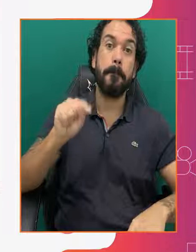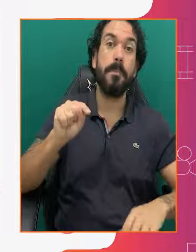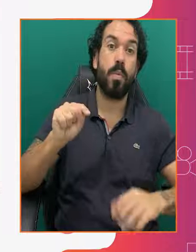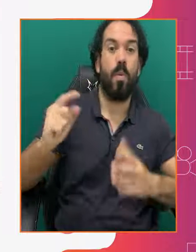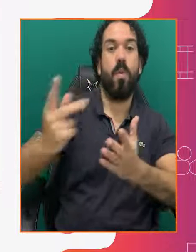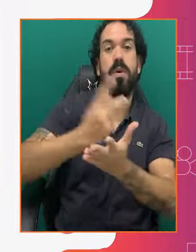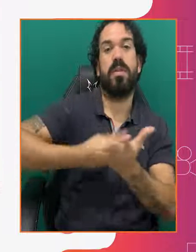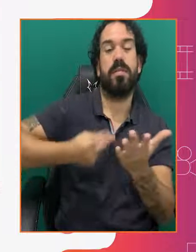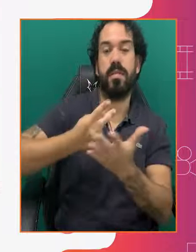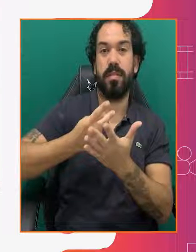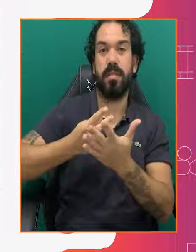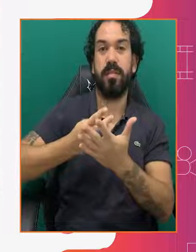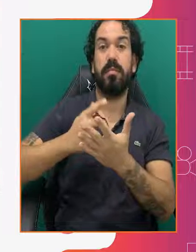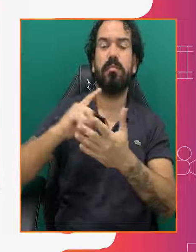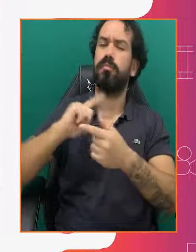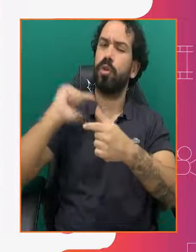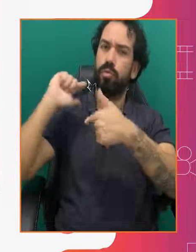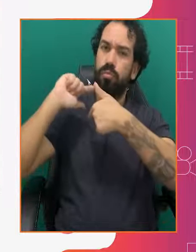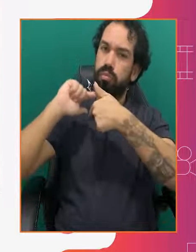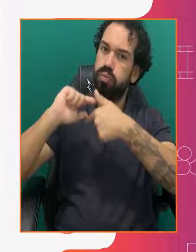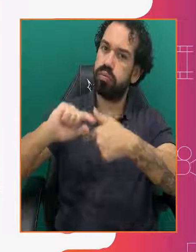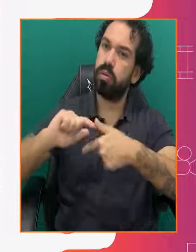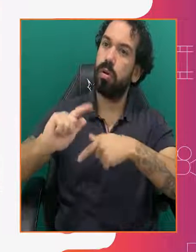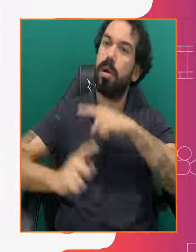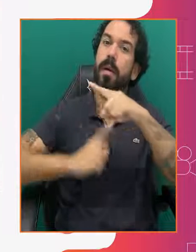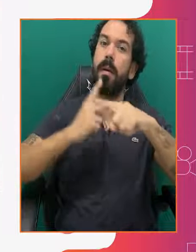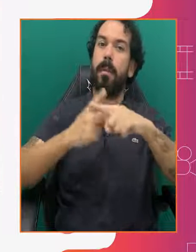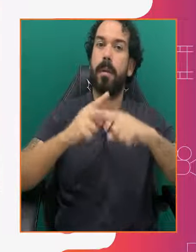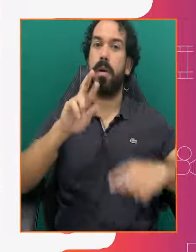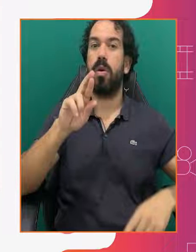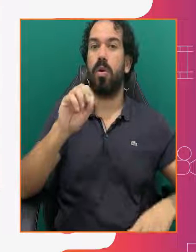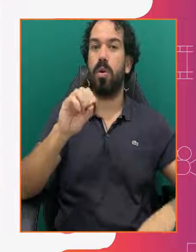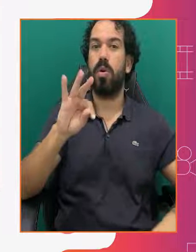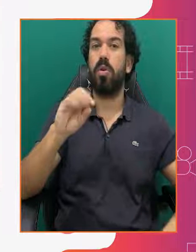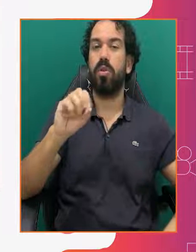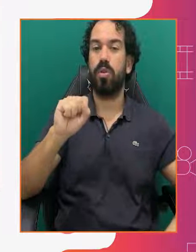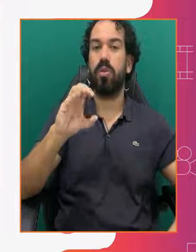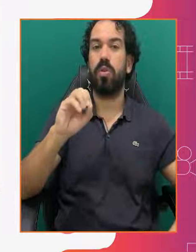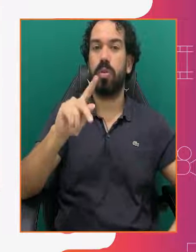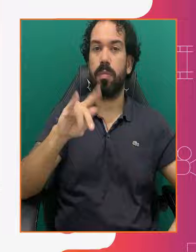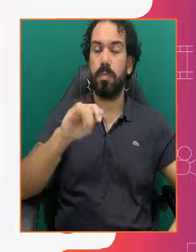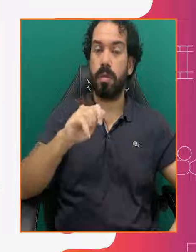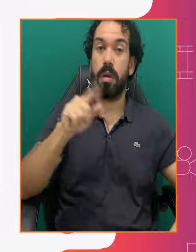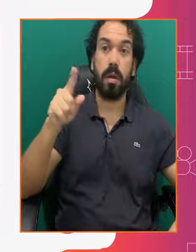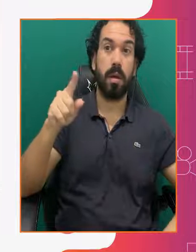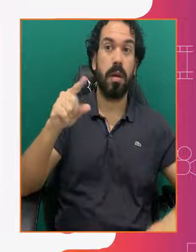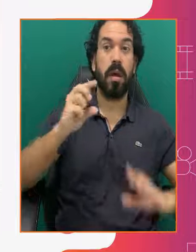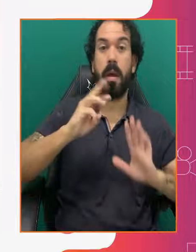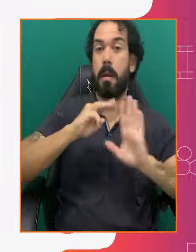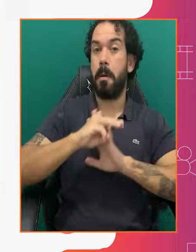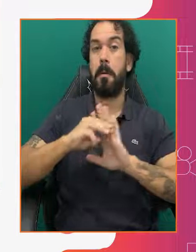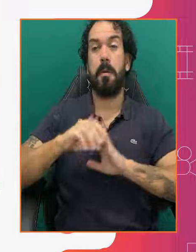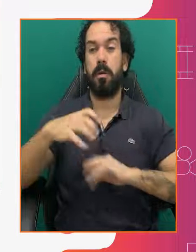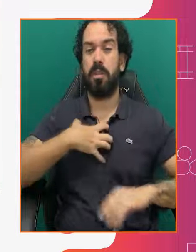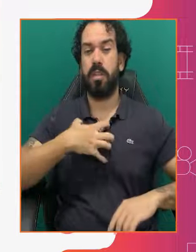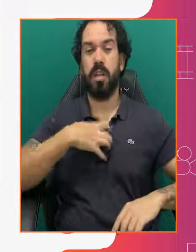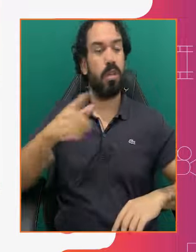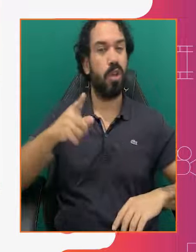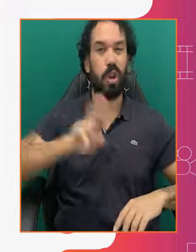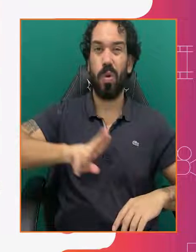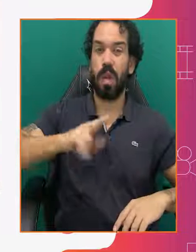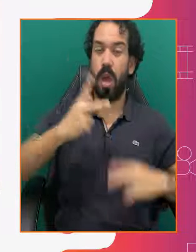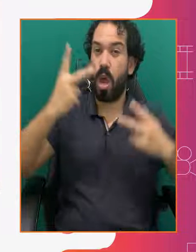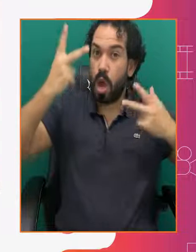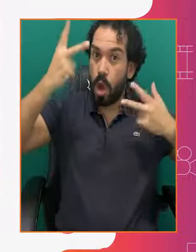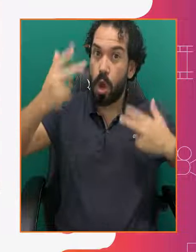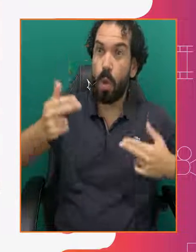250 mil desenhos, entre os tradicionais e os rotoscopados. O método não foi usado